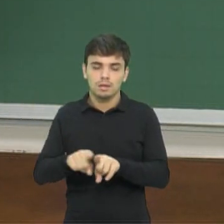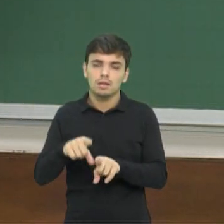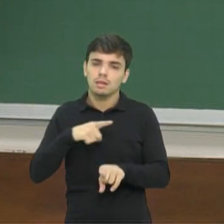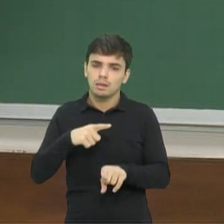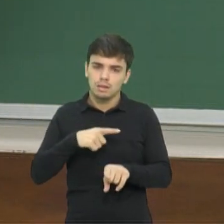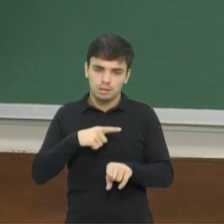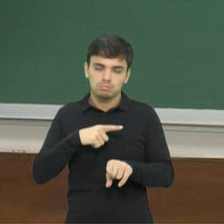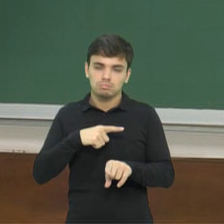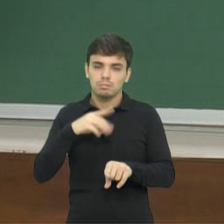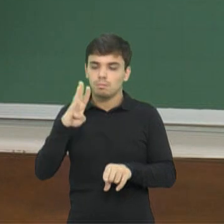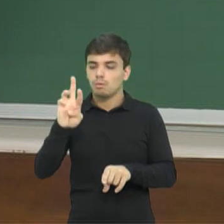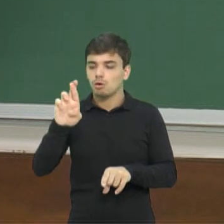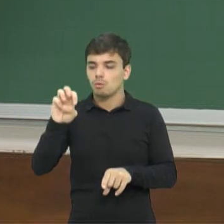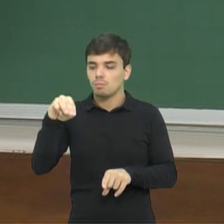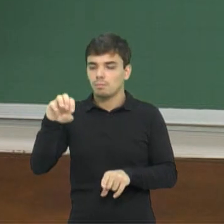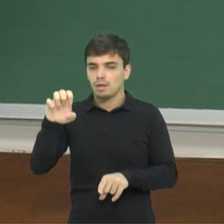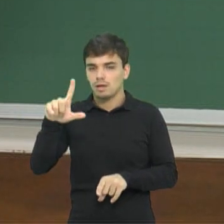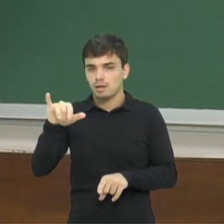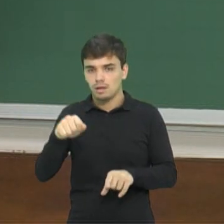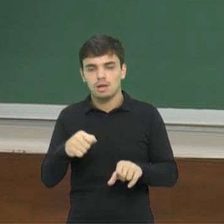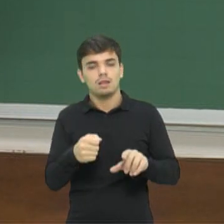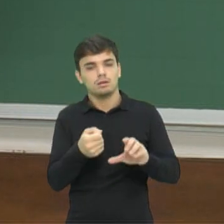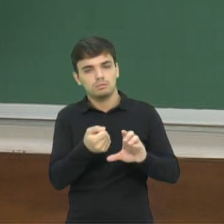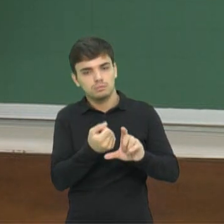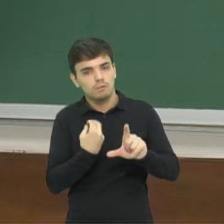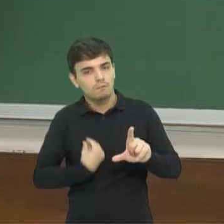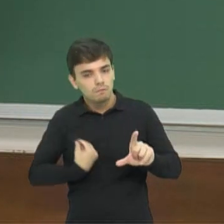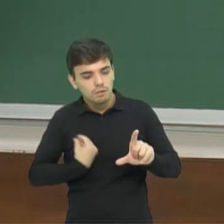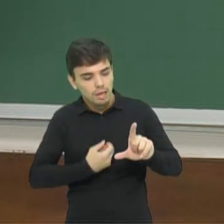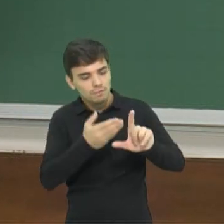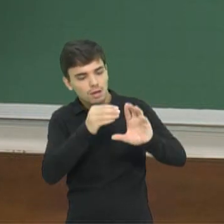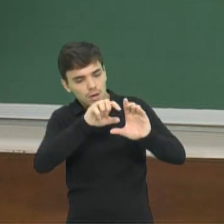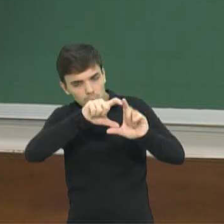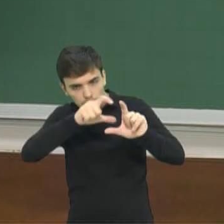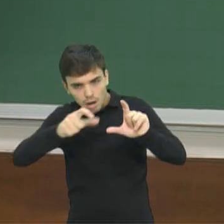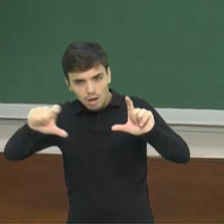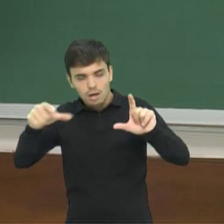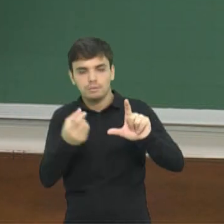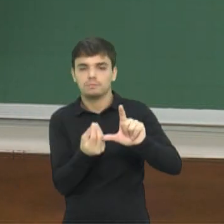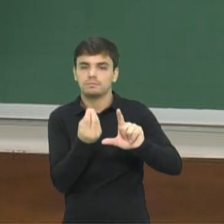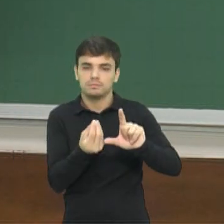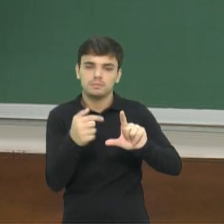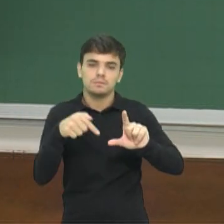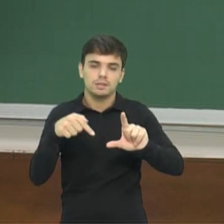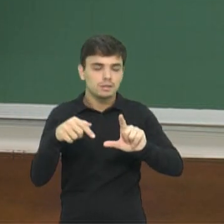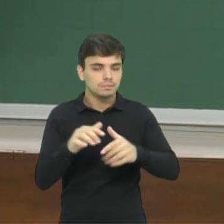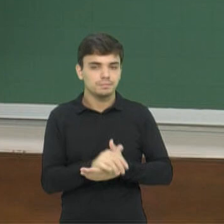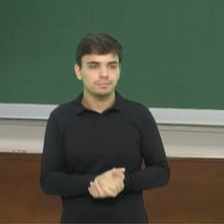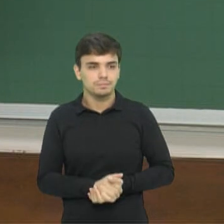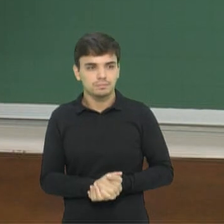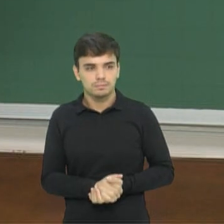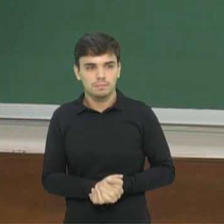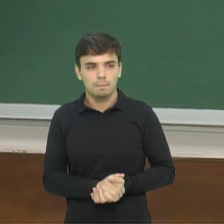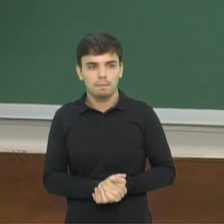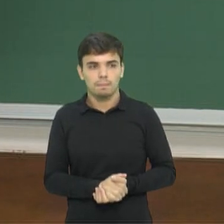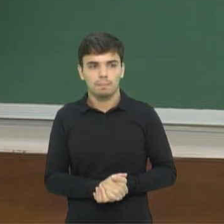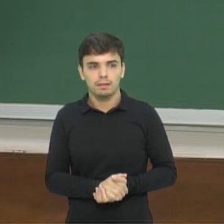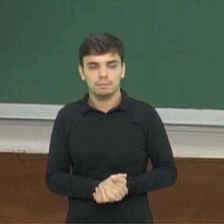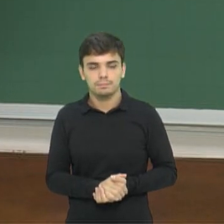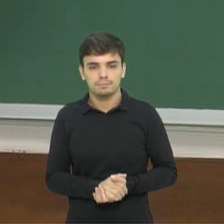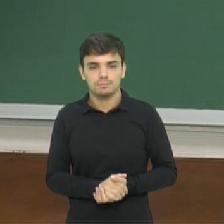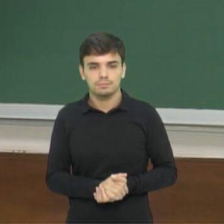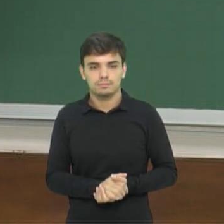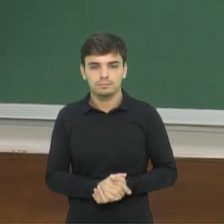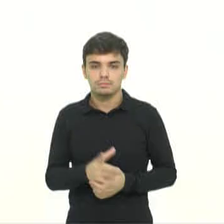outras plantas, né? Então está aqui mostrando essas relações comensalismo, inquilinismo e epifitismo estão muito relacionadas, né? Aí tinha as